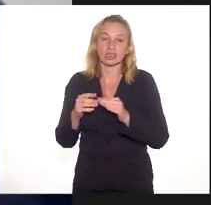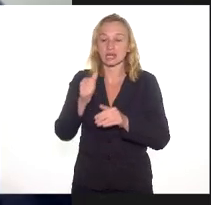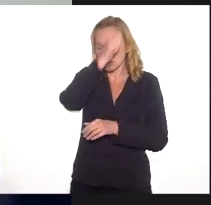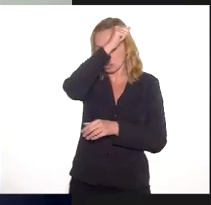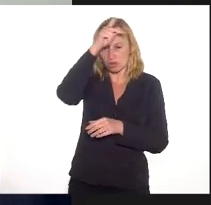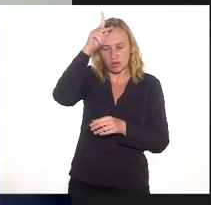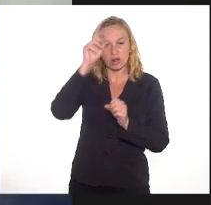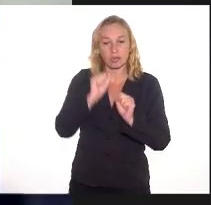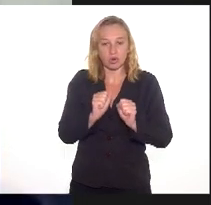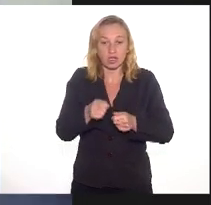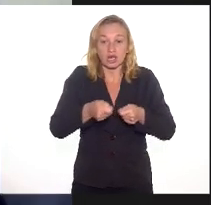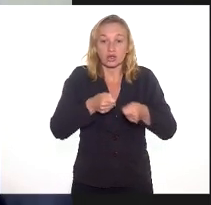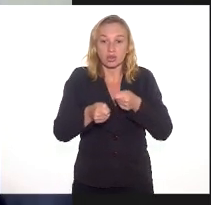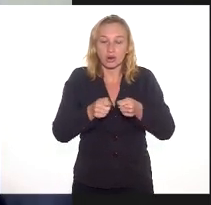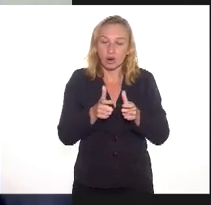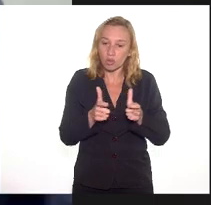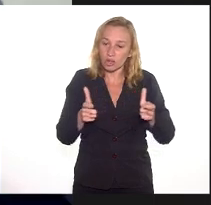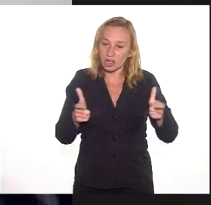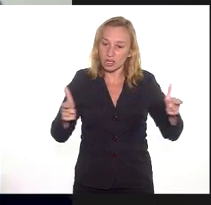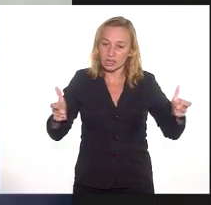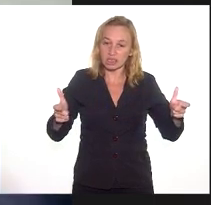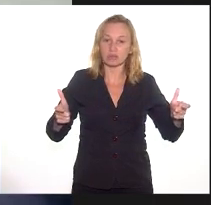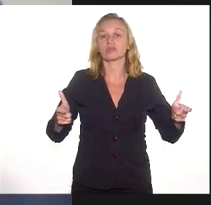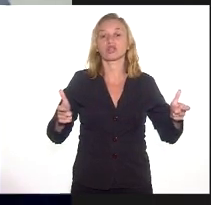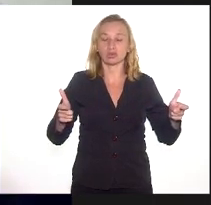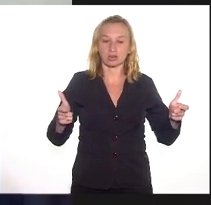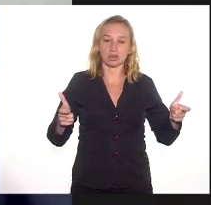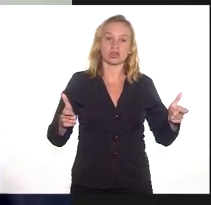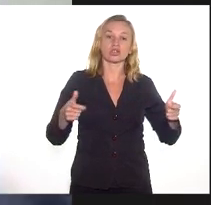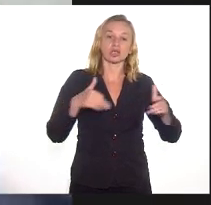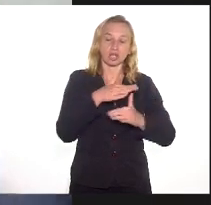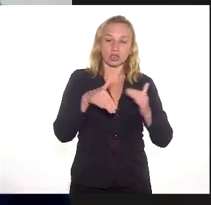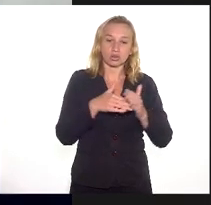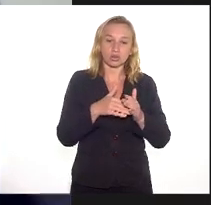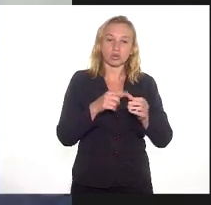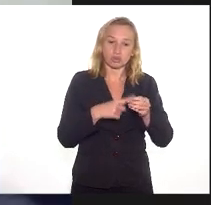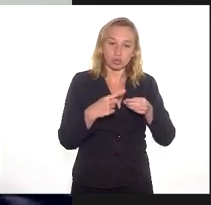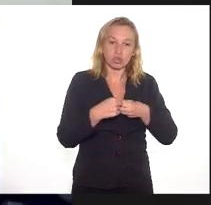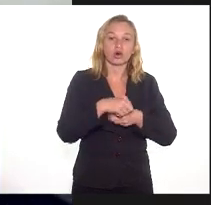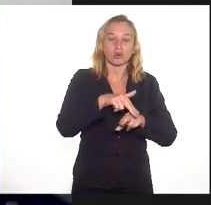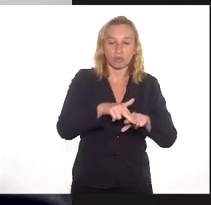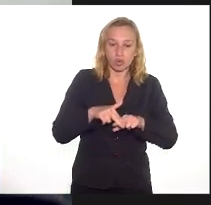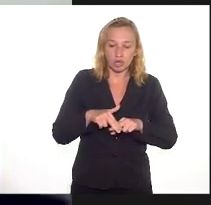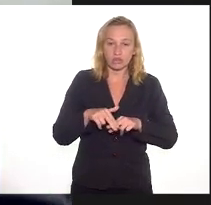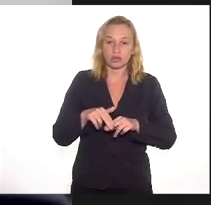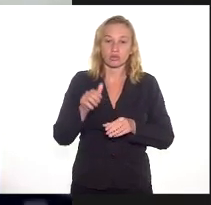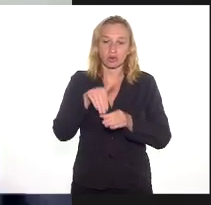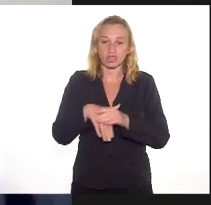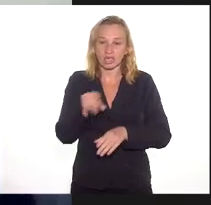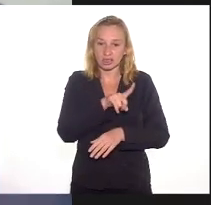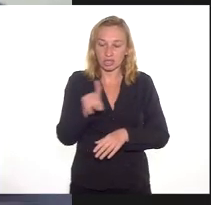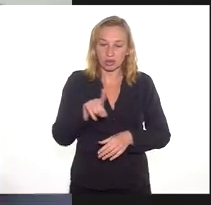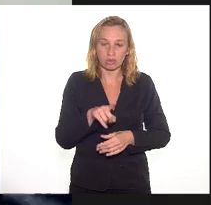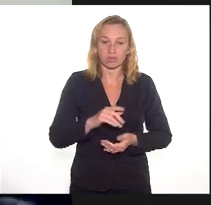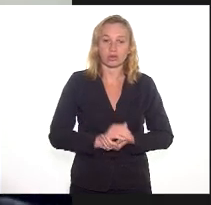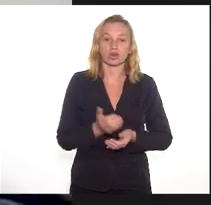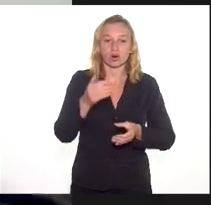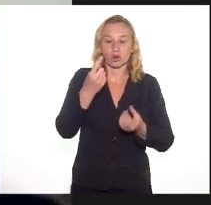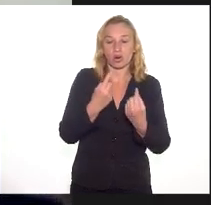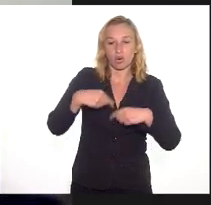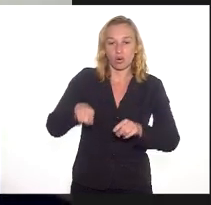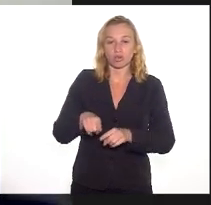poder controlar o crescimento desordenado em todos os municípios. Por isso, eu votei não, tá? Contra o